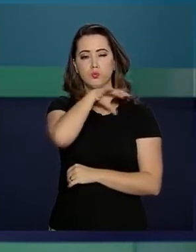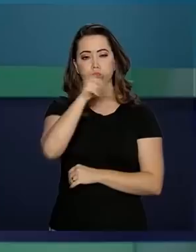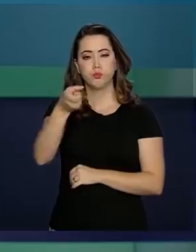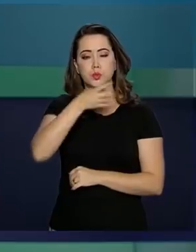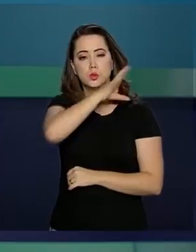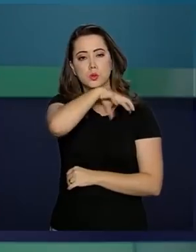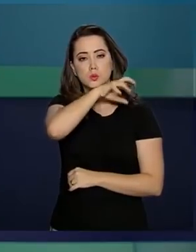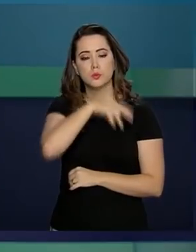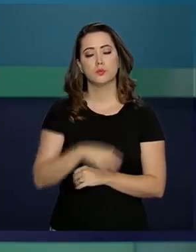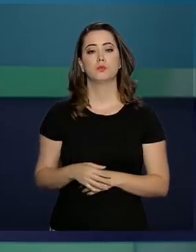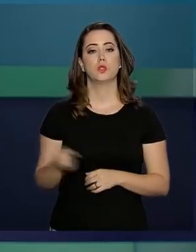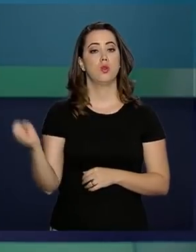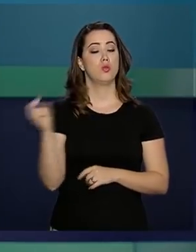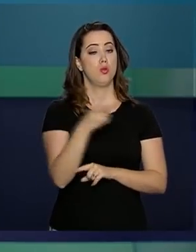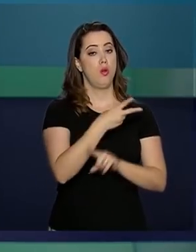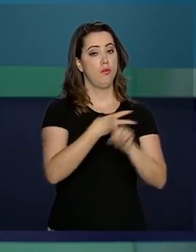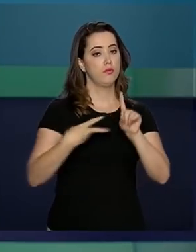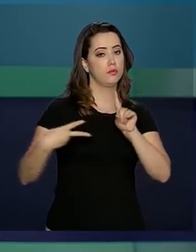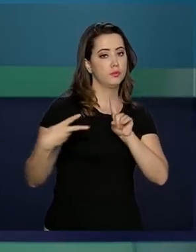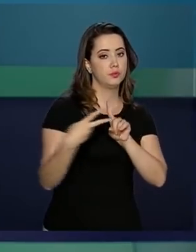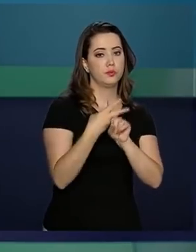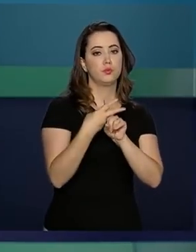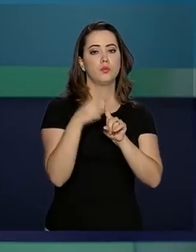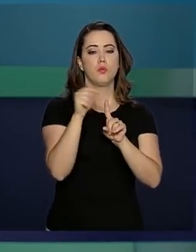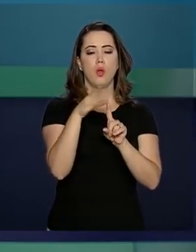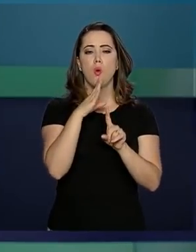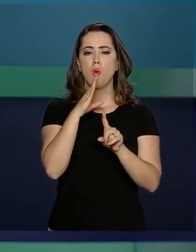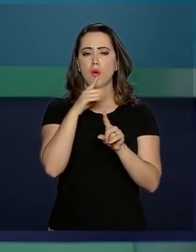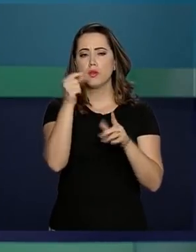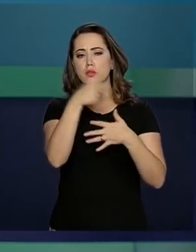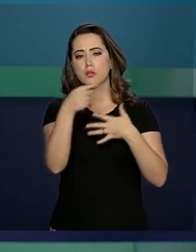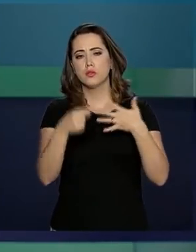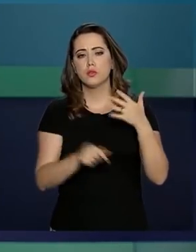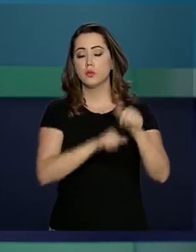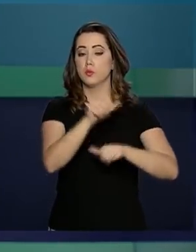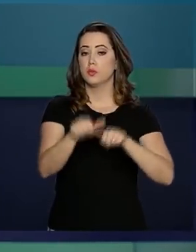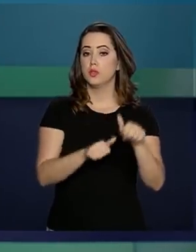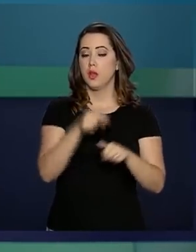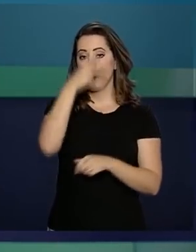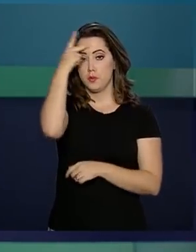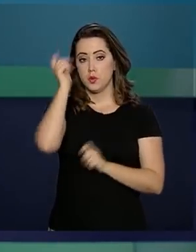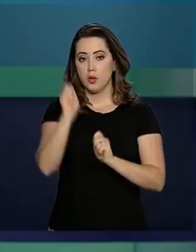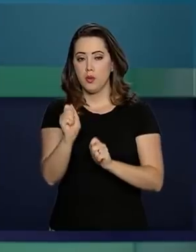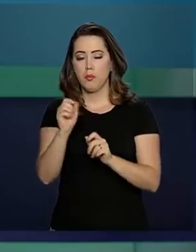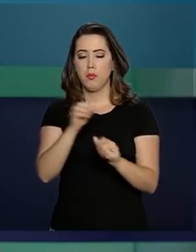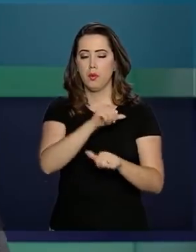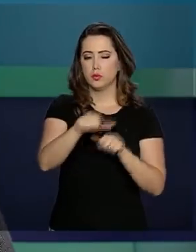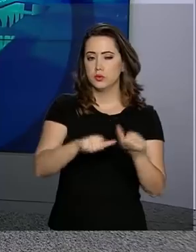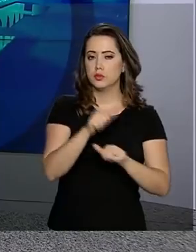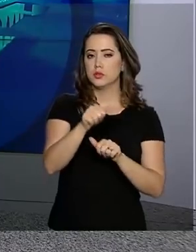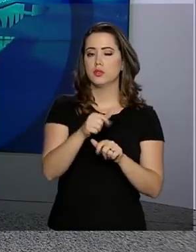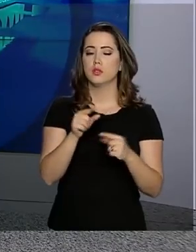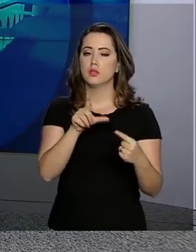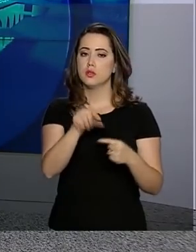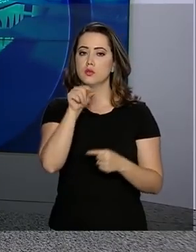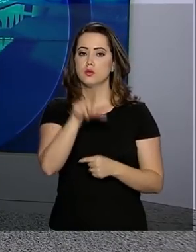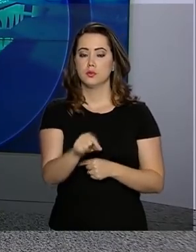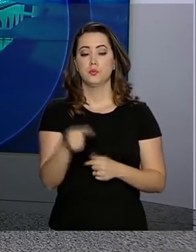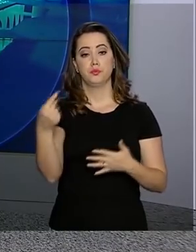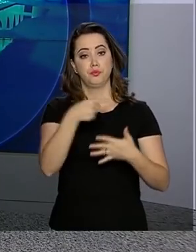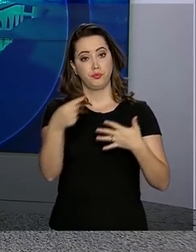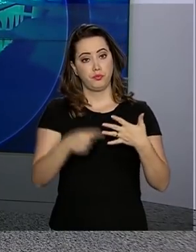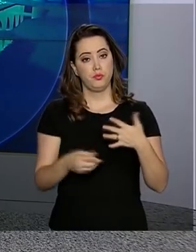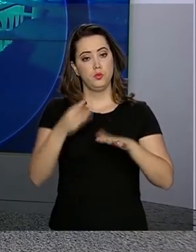download. Nova Previdência, conheça os modelos de transição e saiba quem pode aderir às regras. Essas e